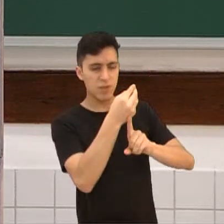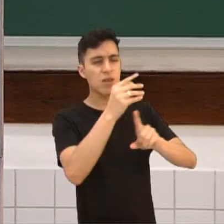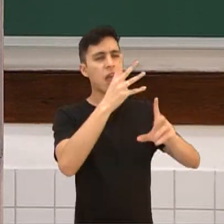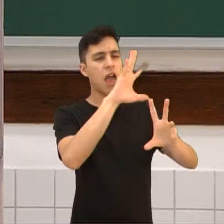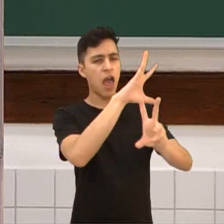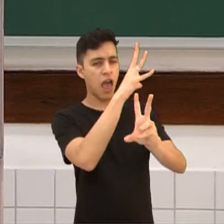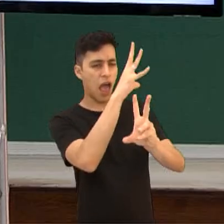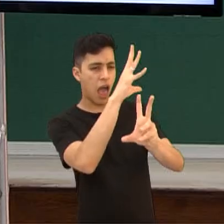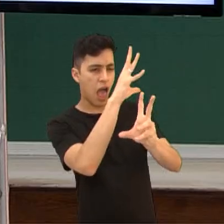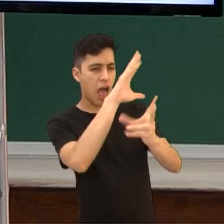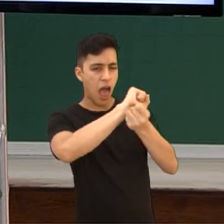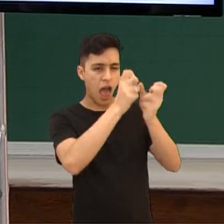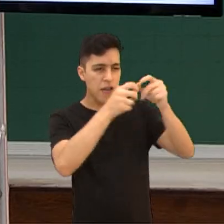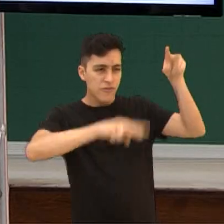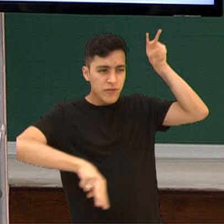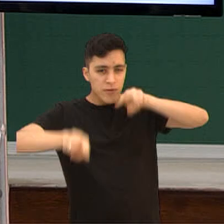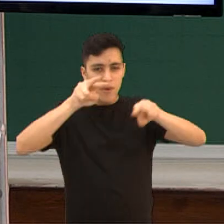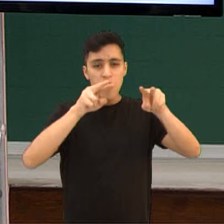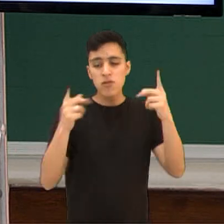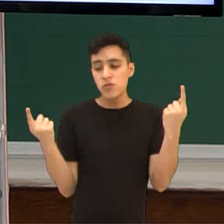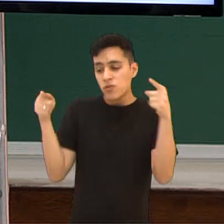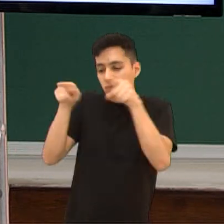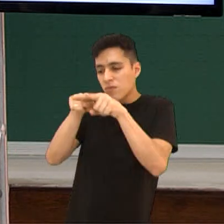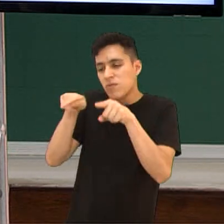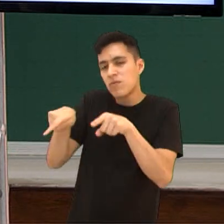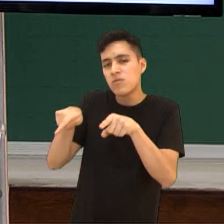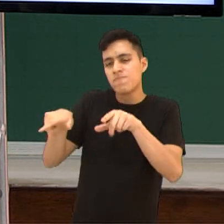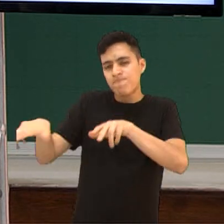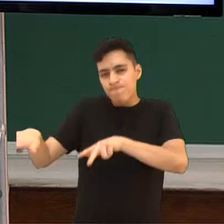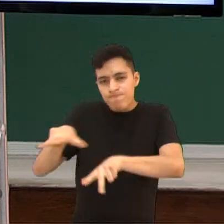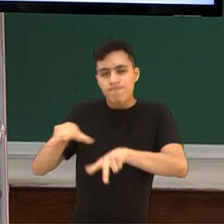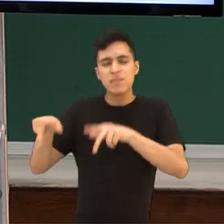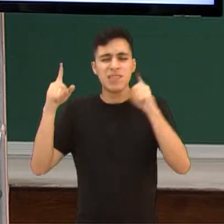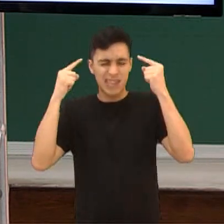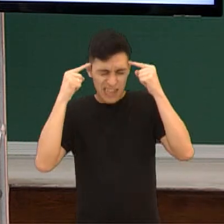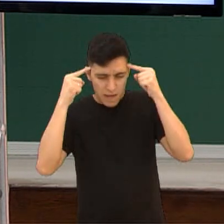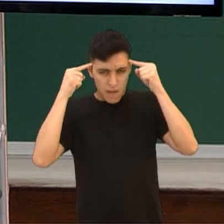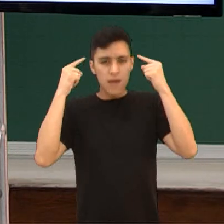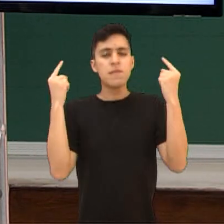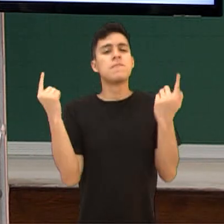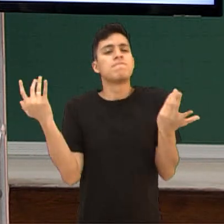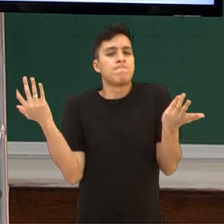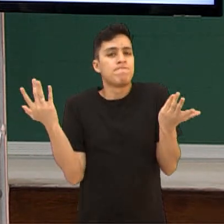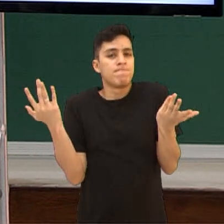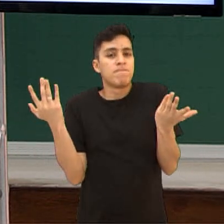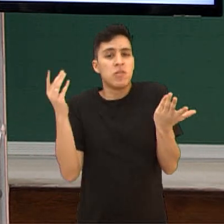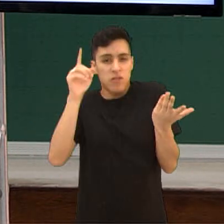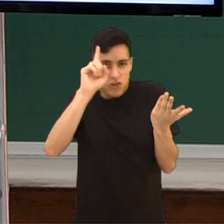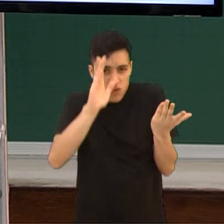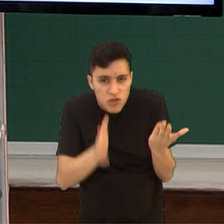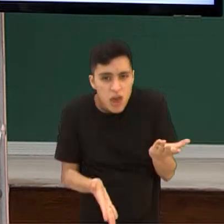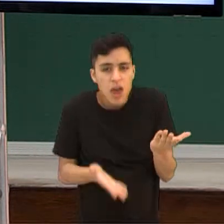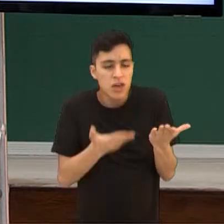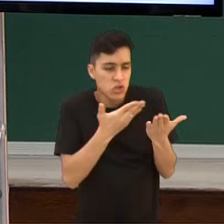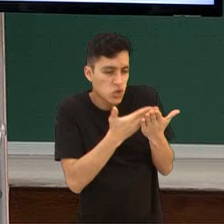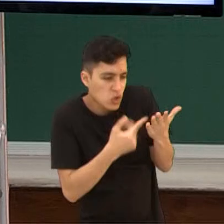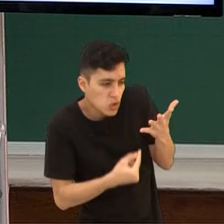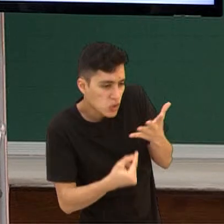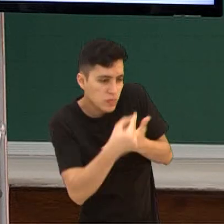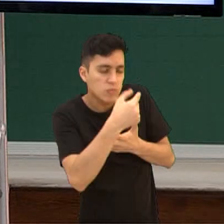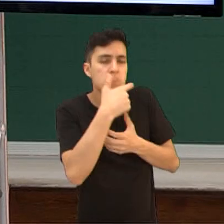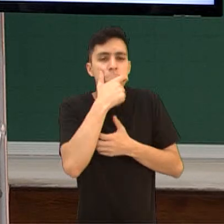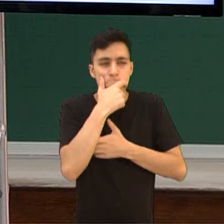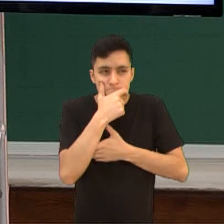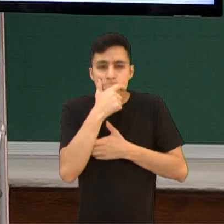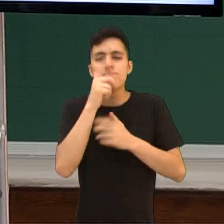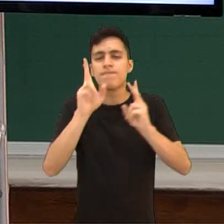sempre lado a lado, ele surgiu junto com o hip hop. Né? Então é interessante você trabalhar, quem já estudou Jean-Michel Basquiat, tudo, vai ver que